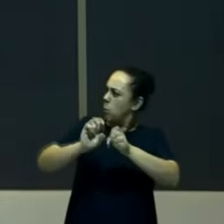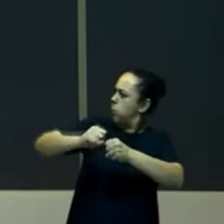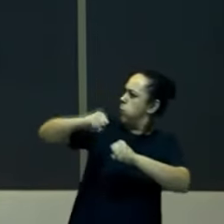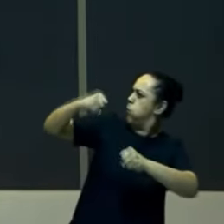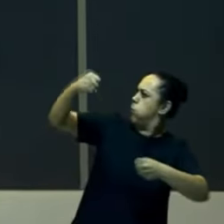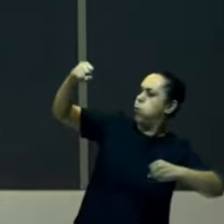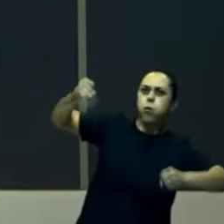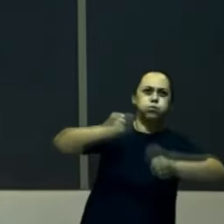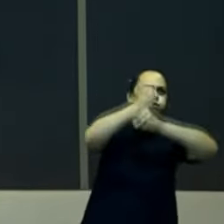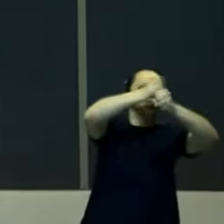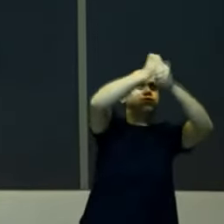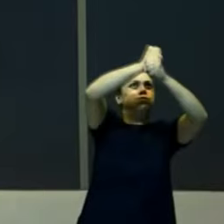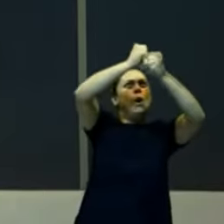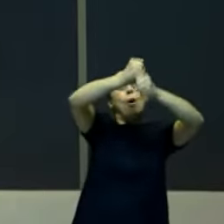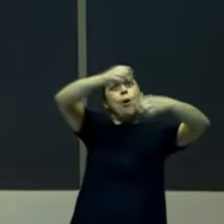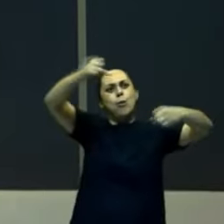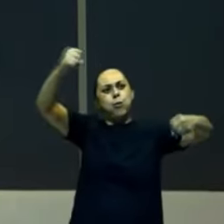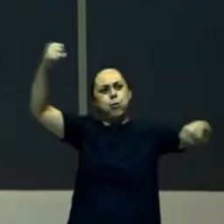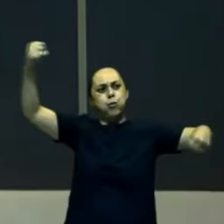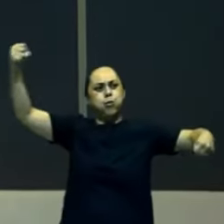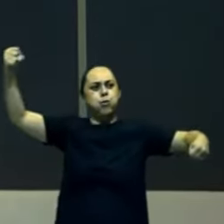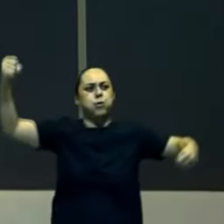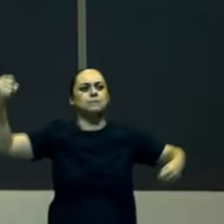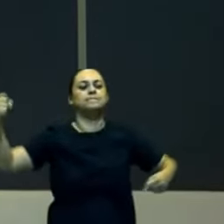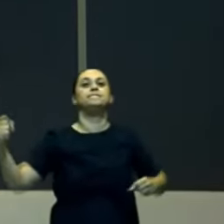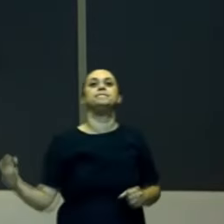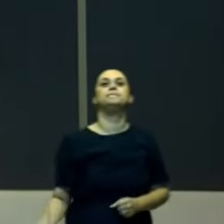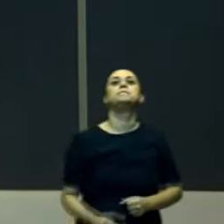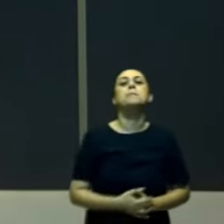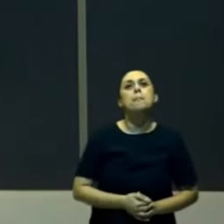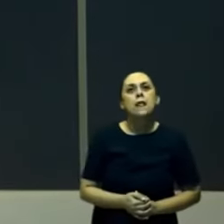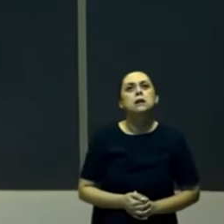Olha o templo que nós estamos hoje. Para você é comum.